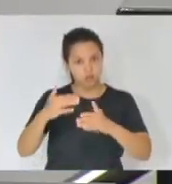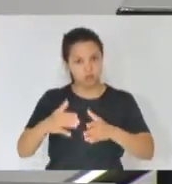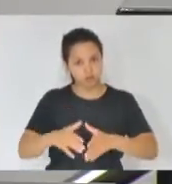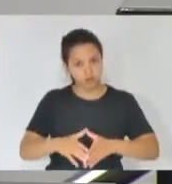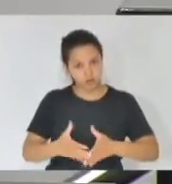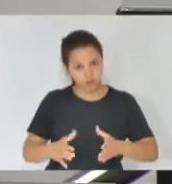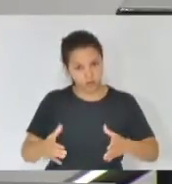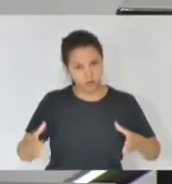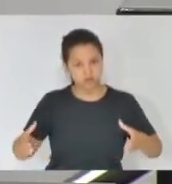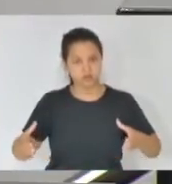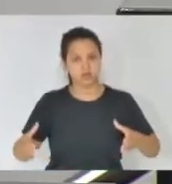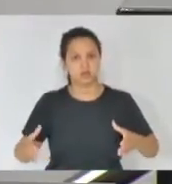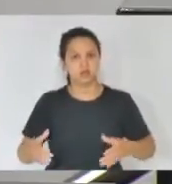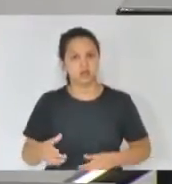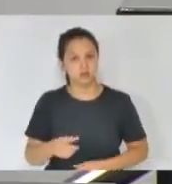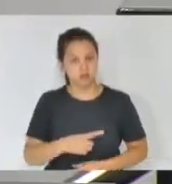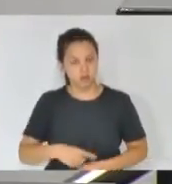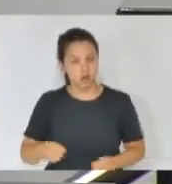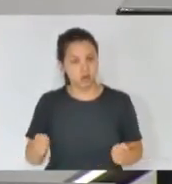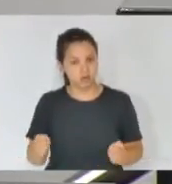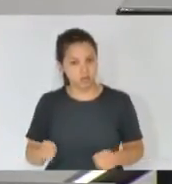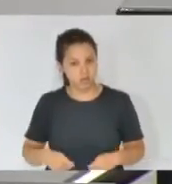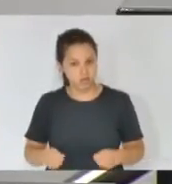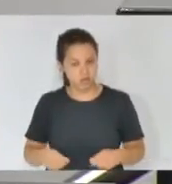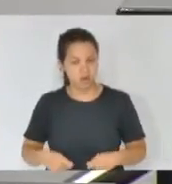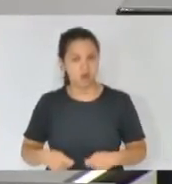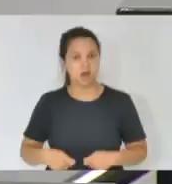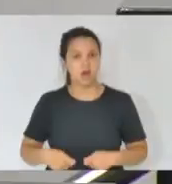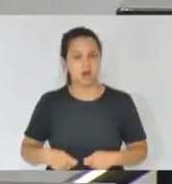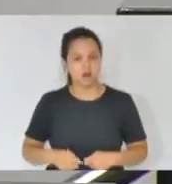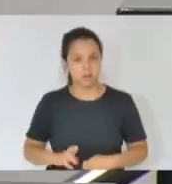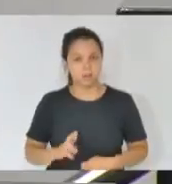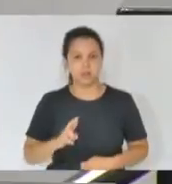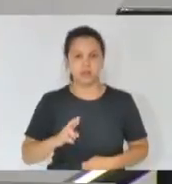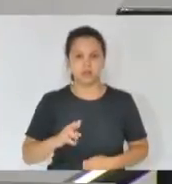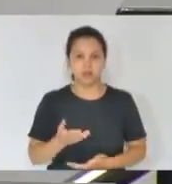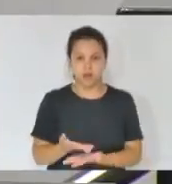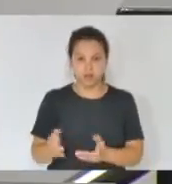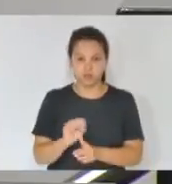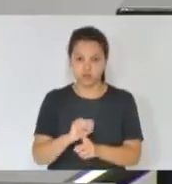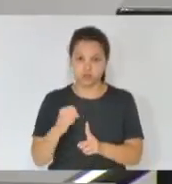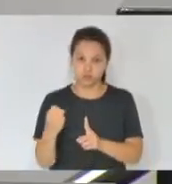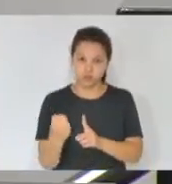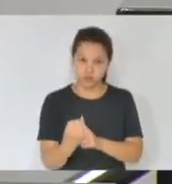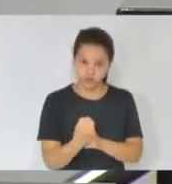possa ter o respaldo necessário à sociedade que está na ponta.